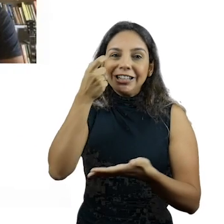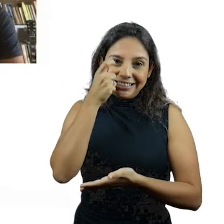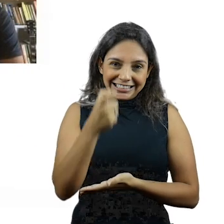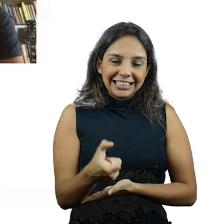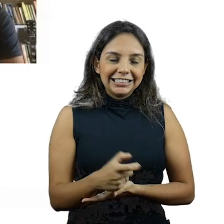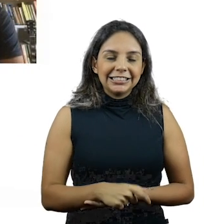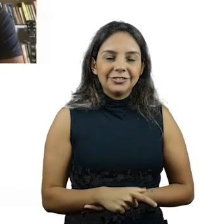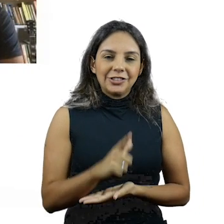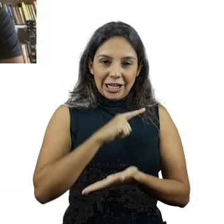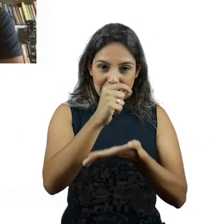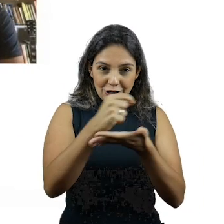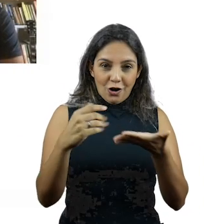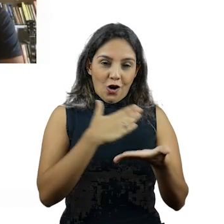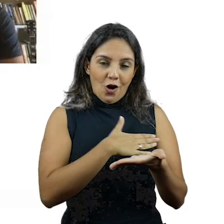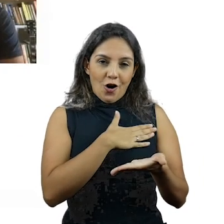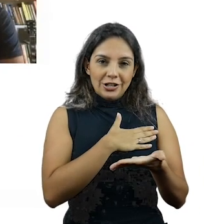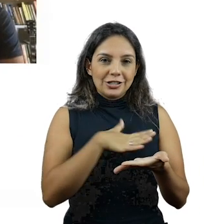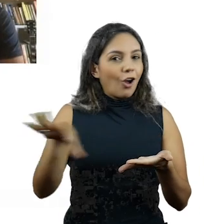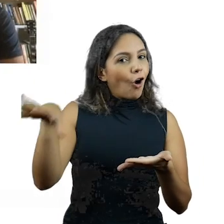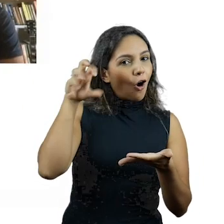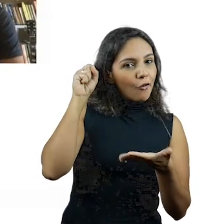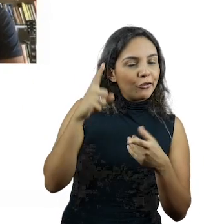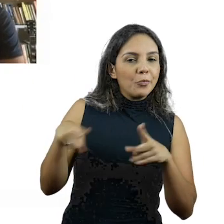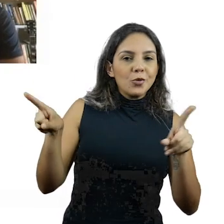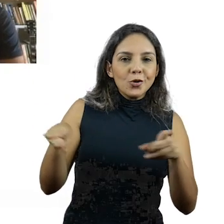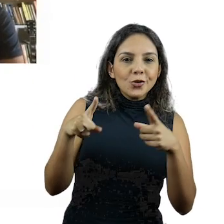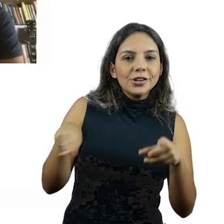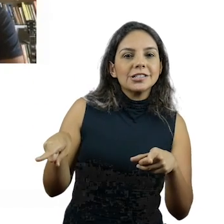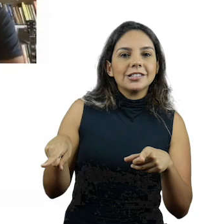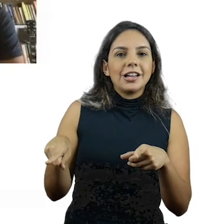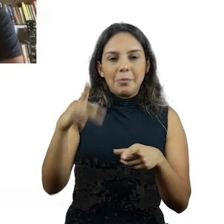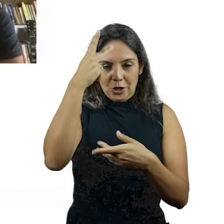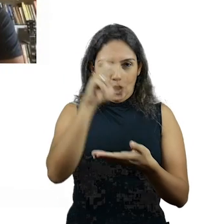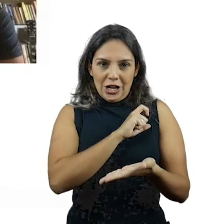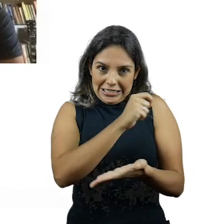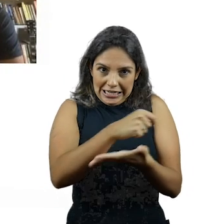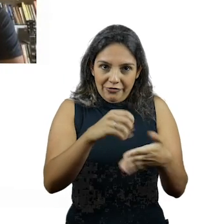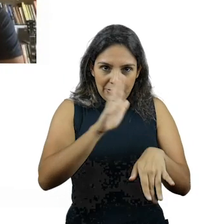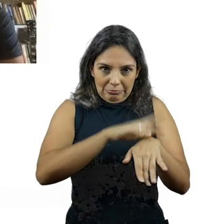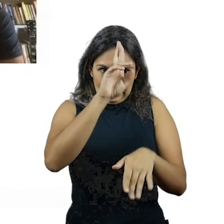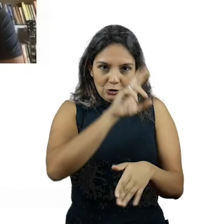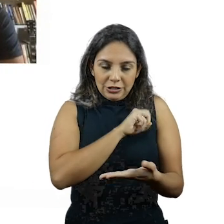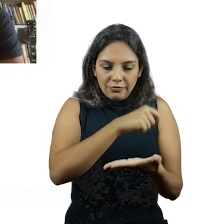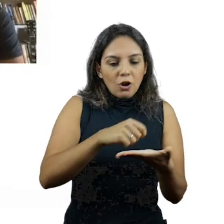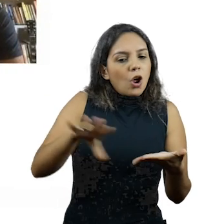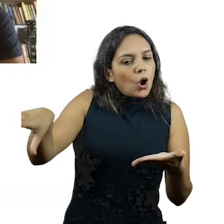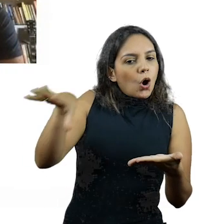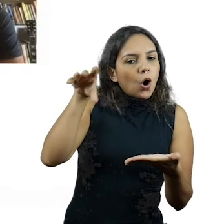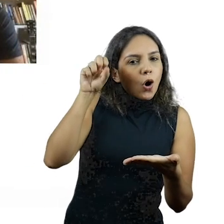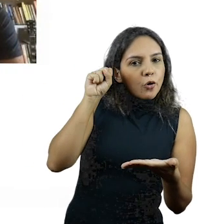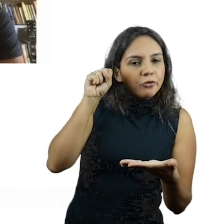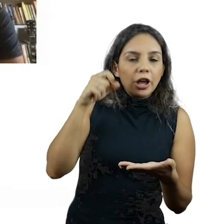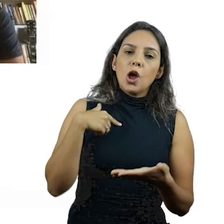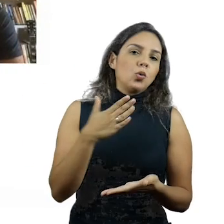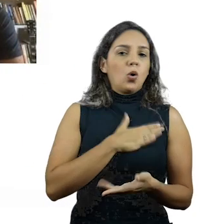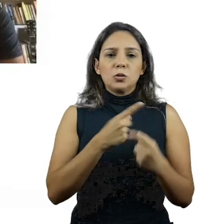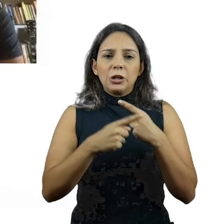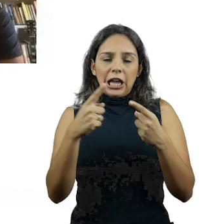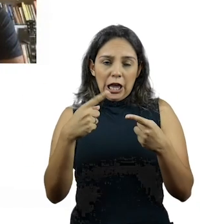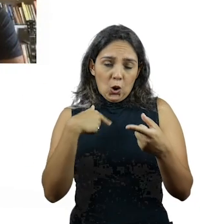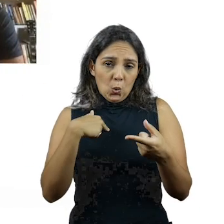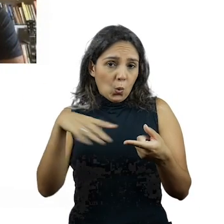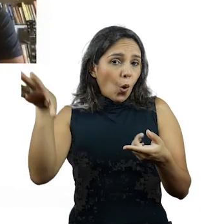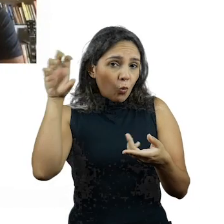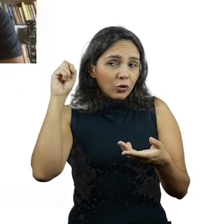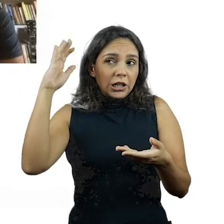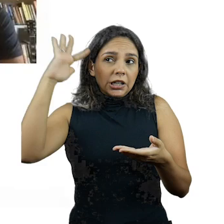que gostam de escrever ouvindo música. Outros, como eu, têm uma certa dificuldade, a música me distrai. Então, geralmente, eu prefiro escrever